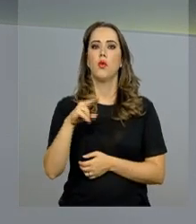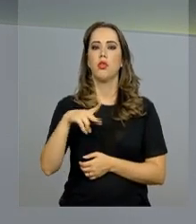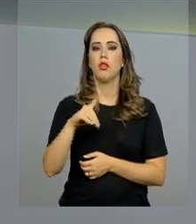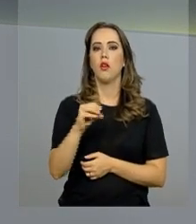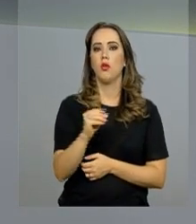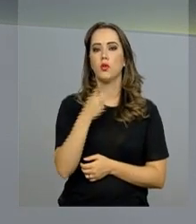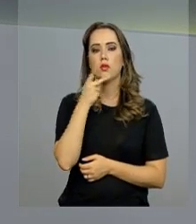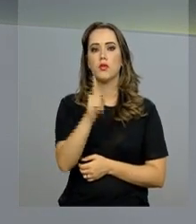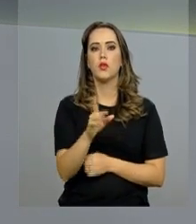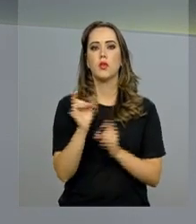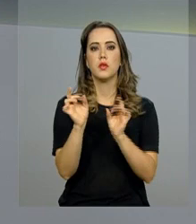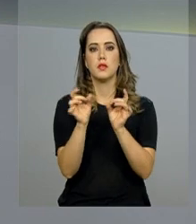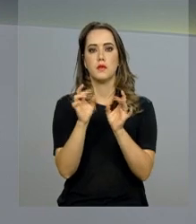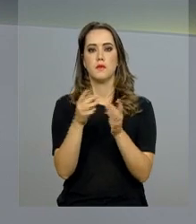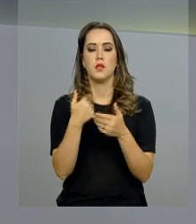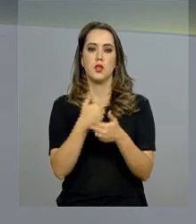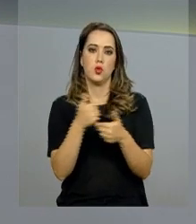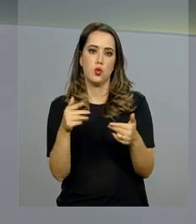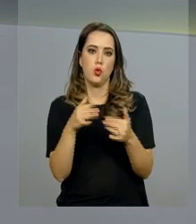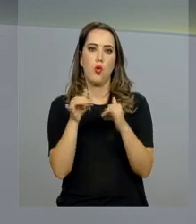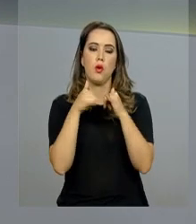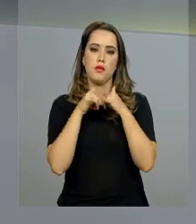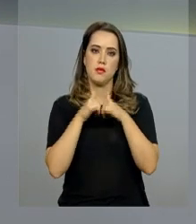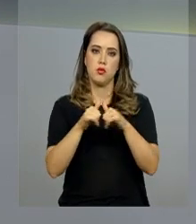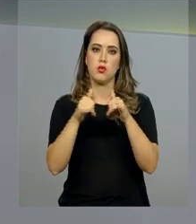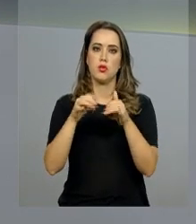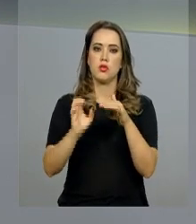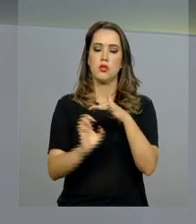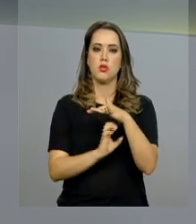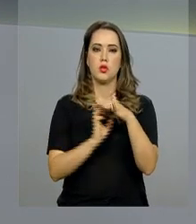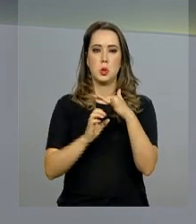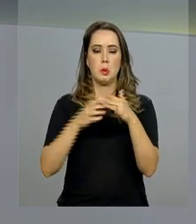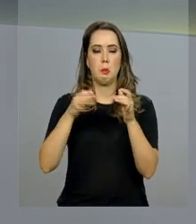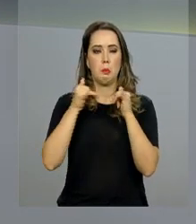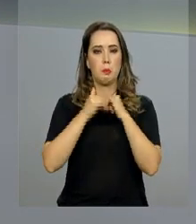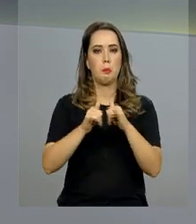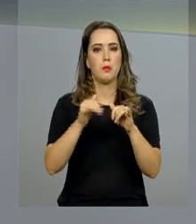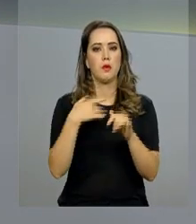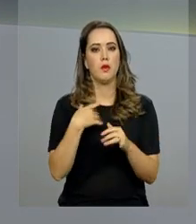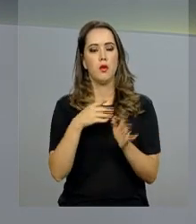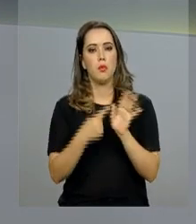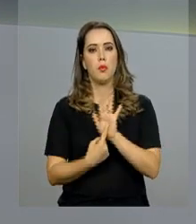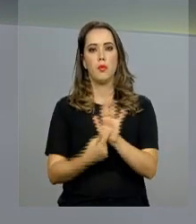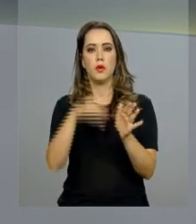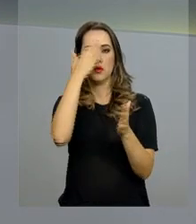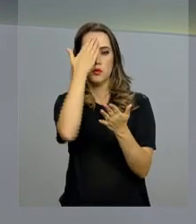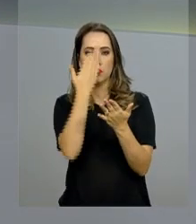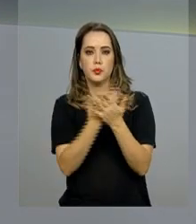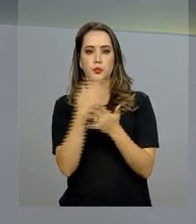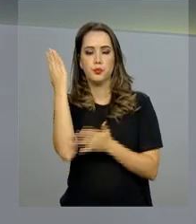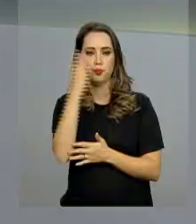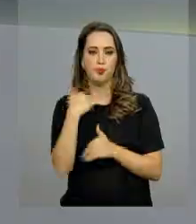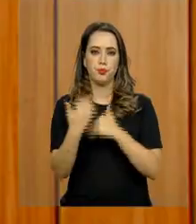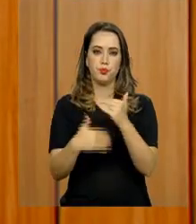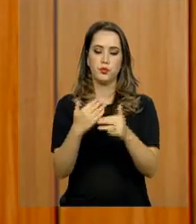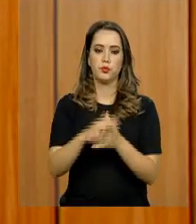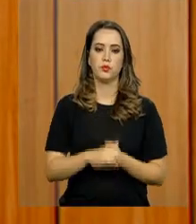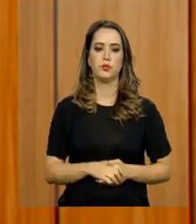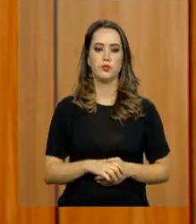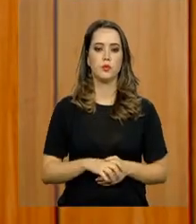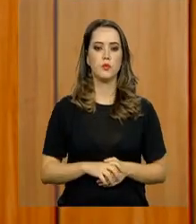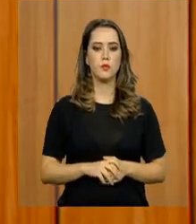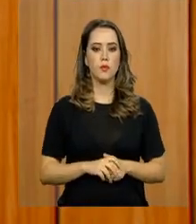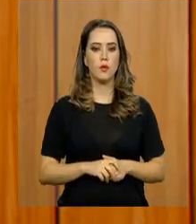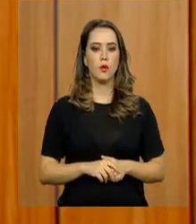que os leilões das distribuidoras da eletrobrás confirmam a credibilidade do brasil com os investidores o brasil